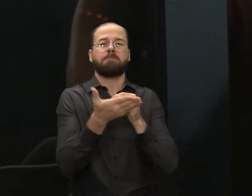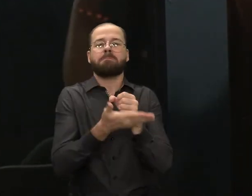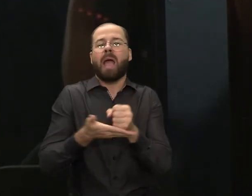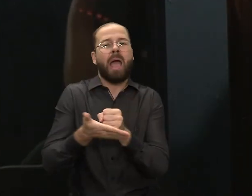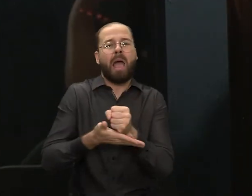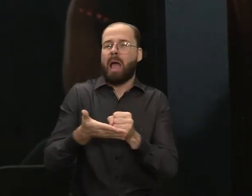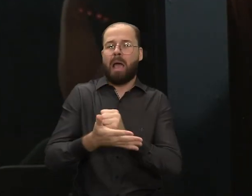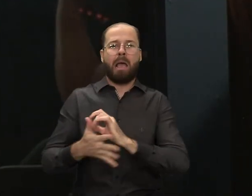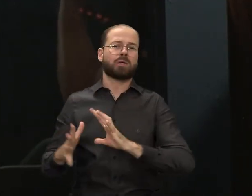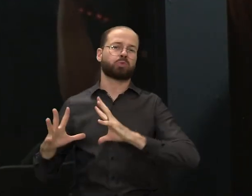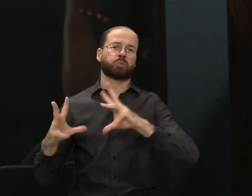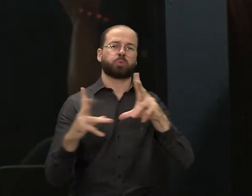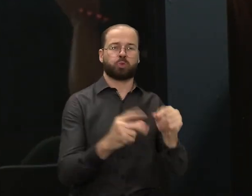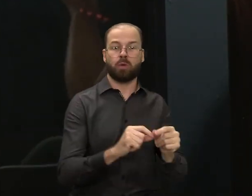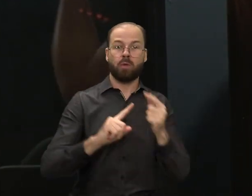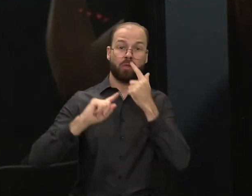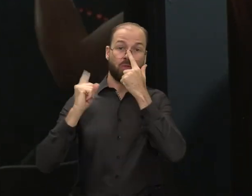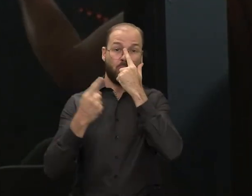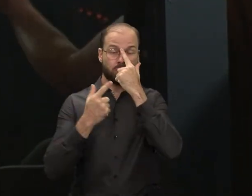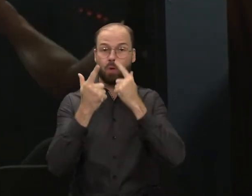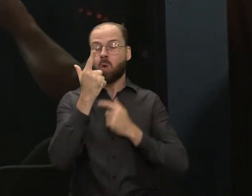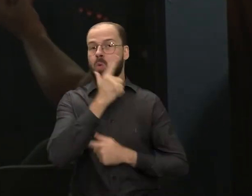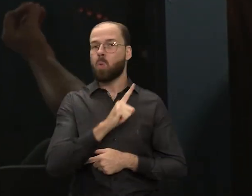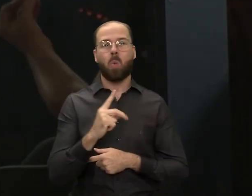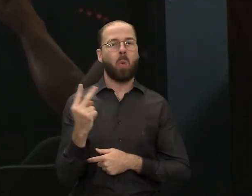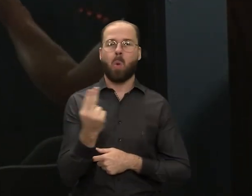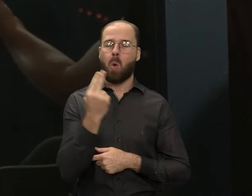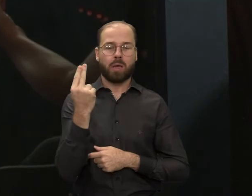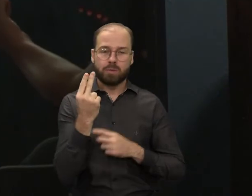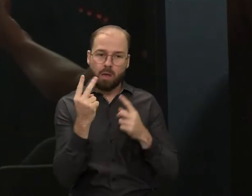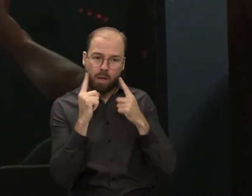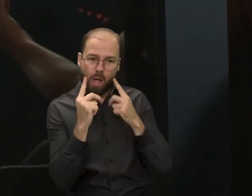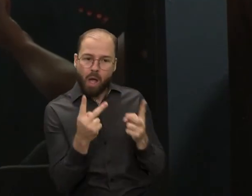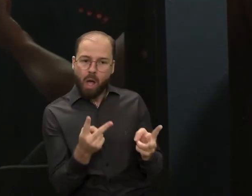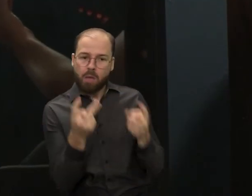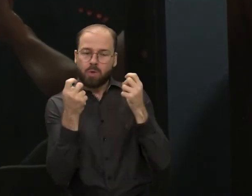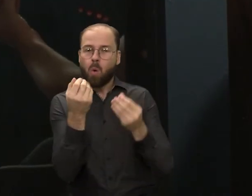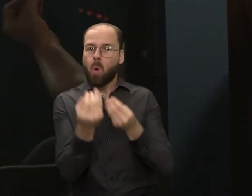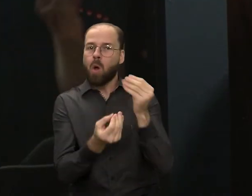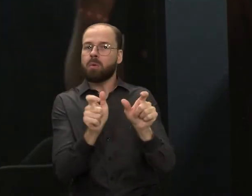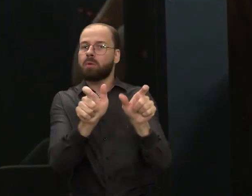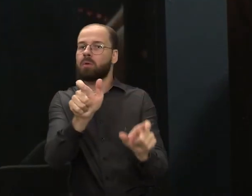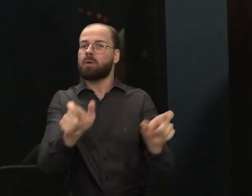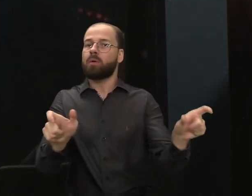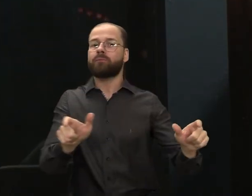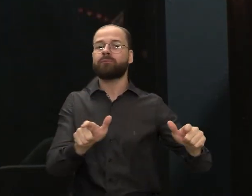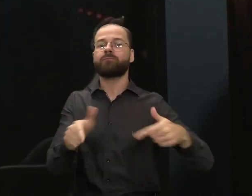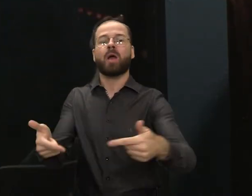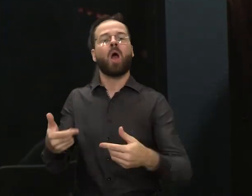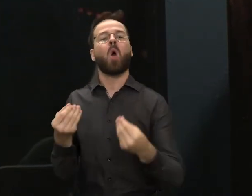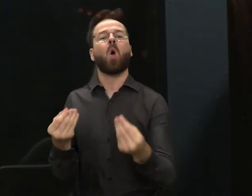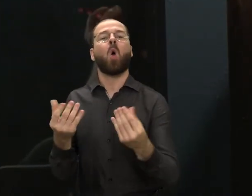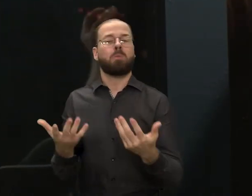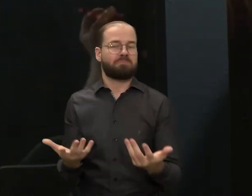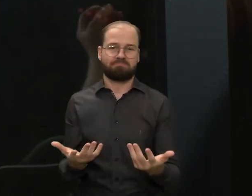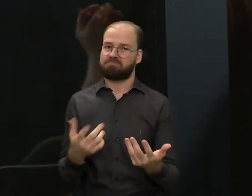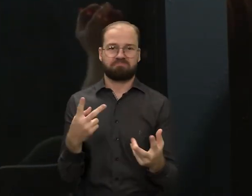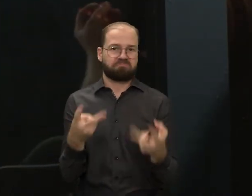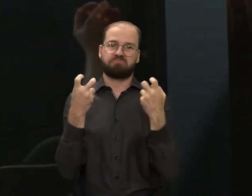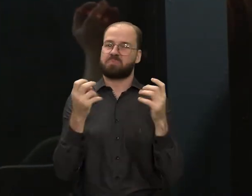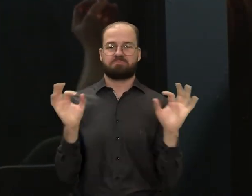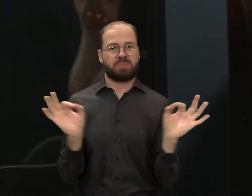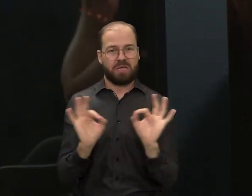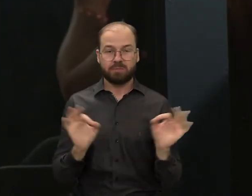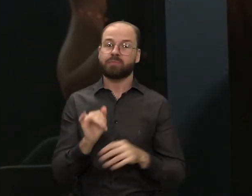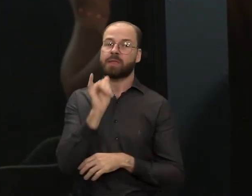a gente não consegue observar como eles vão fazer, quando eles vão fazer, né? Então, por exemplo, na questão dos aterros